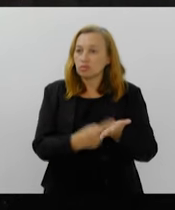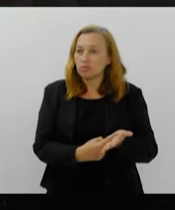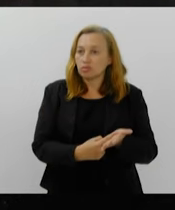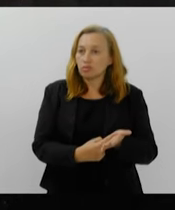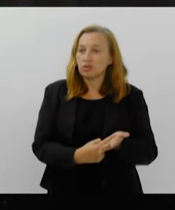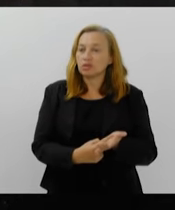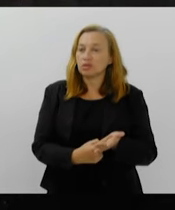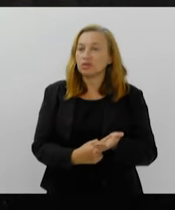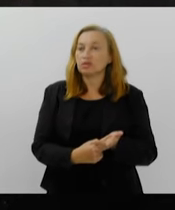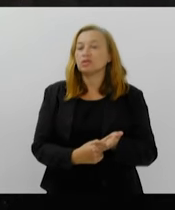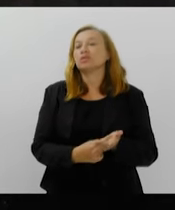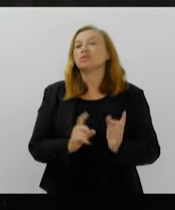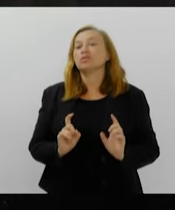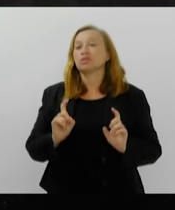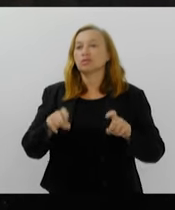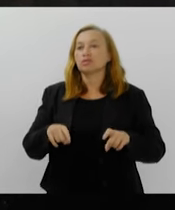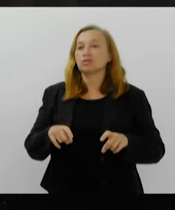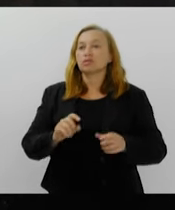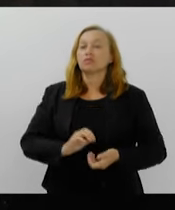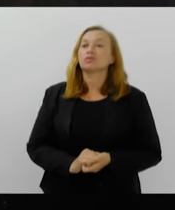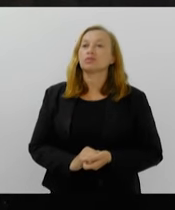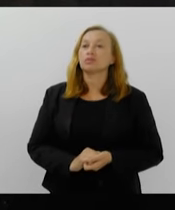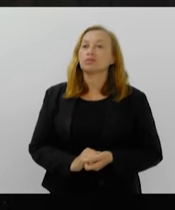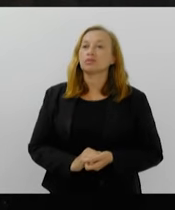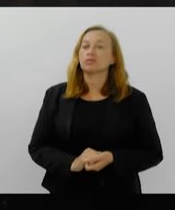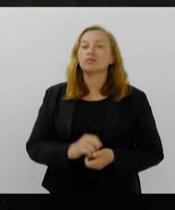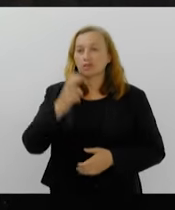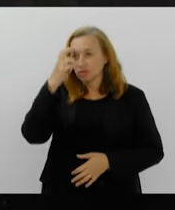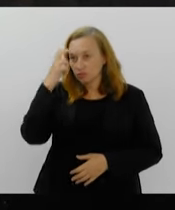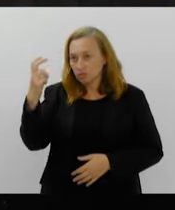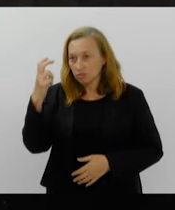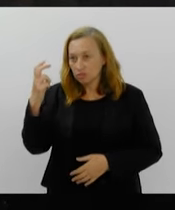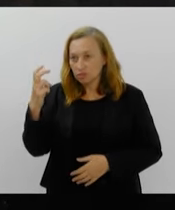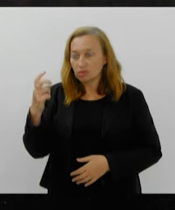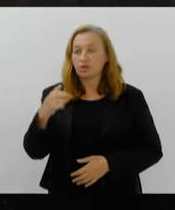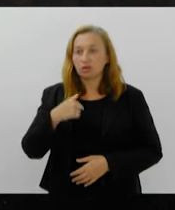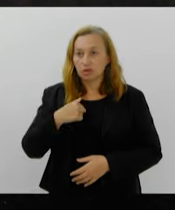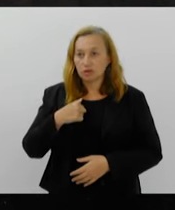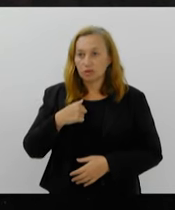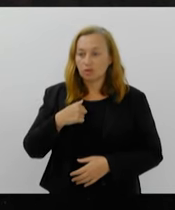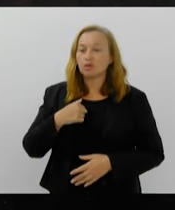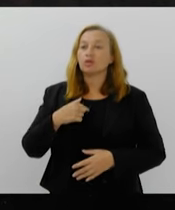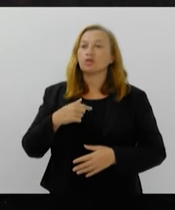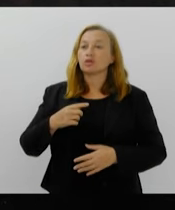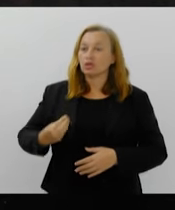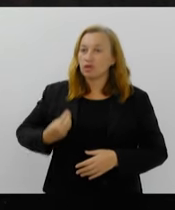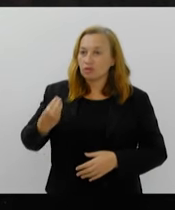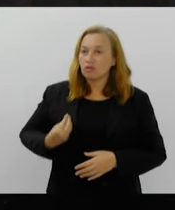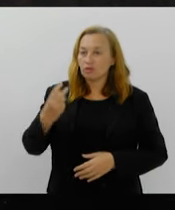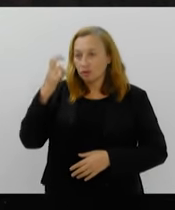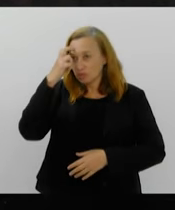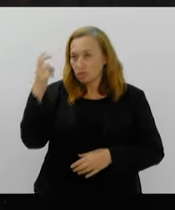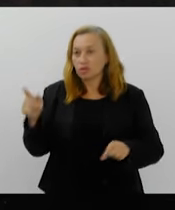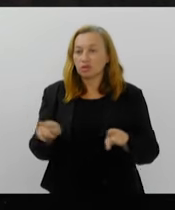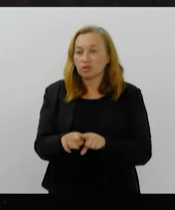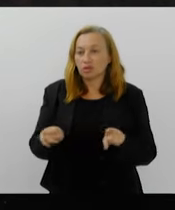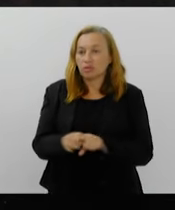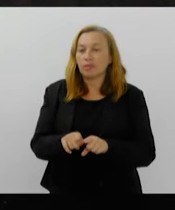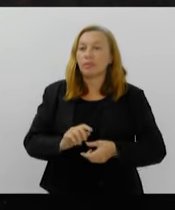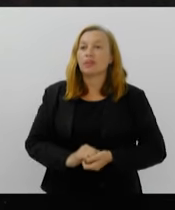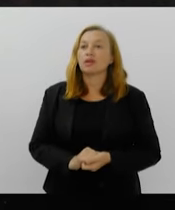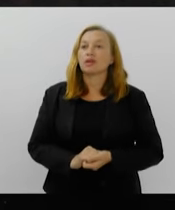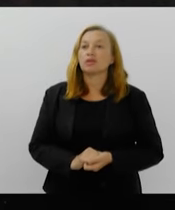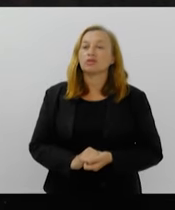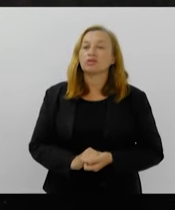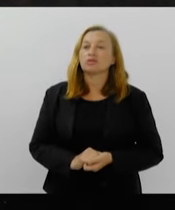durante a campanha que me trouxe a esse Parlamento de fazer com que a cultura e eu enquanto roteirista que vivo de Cultura também seja um